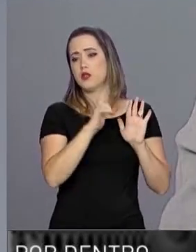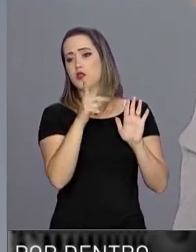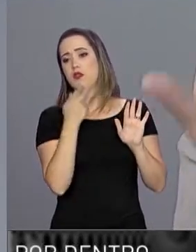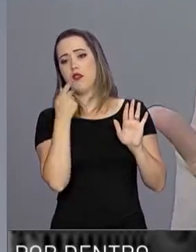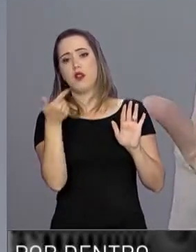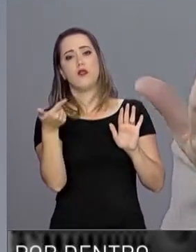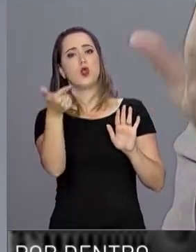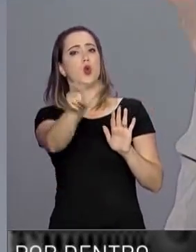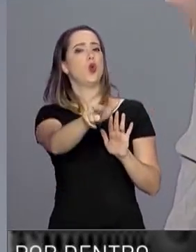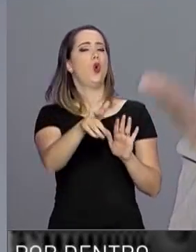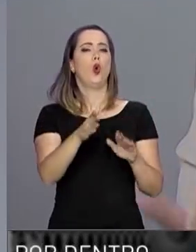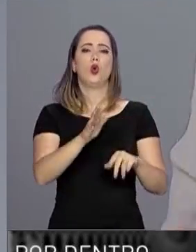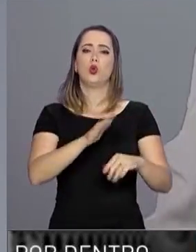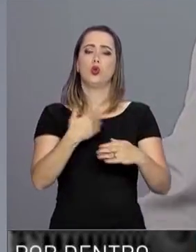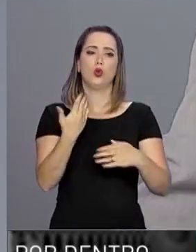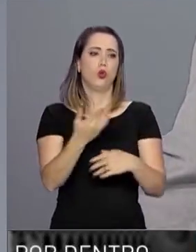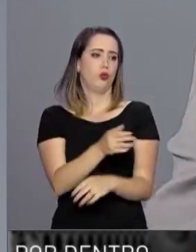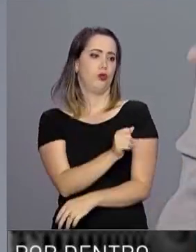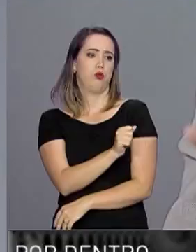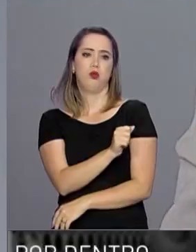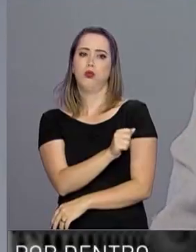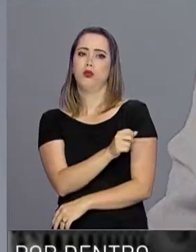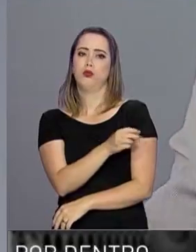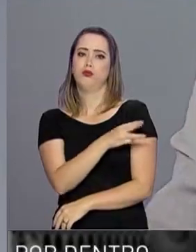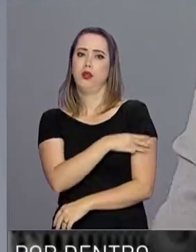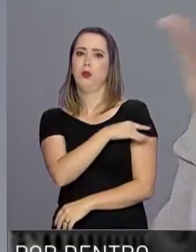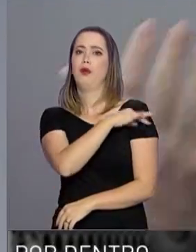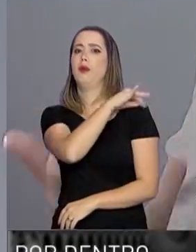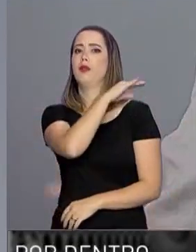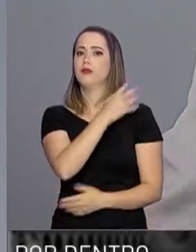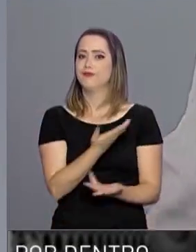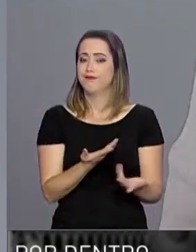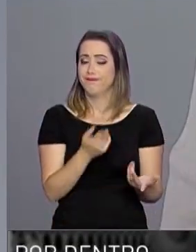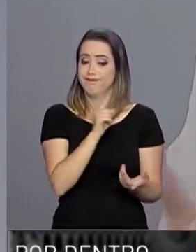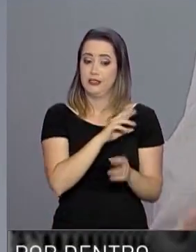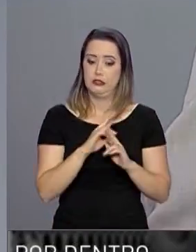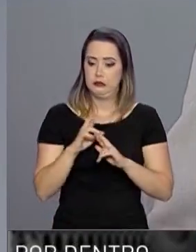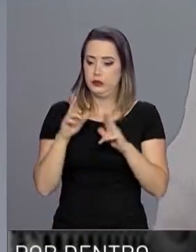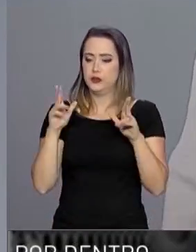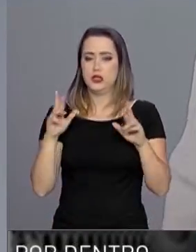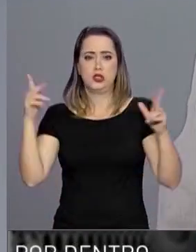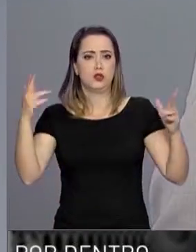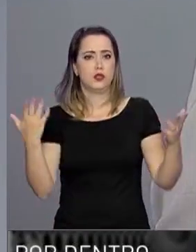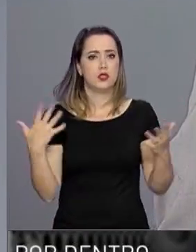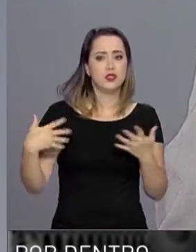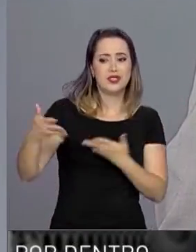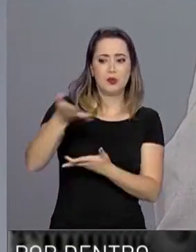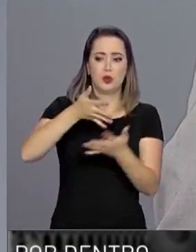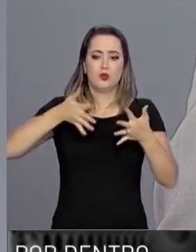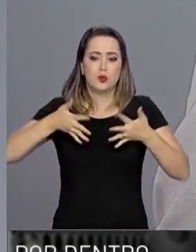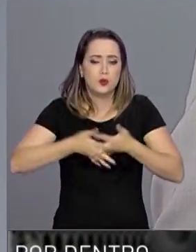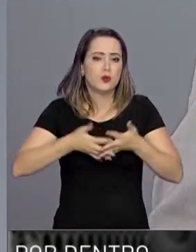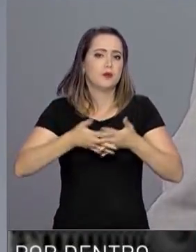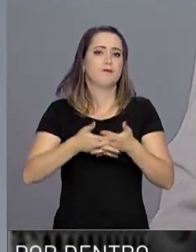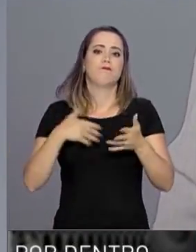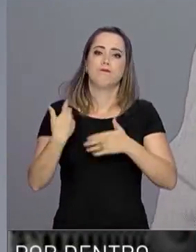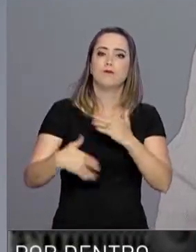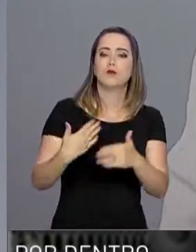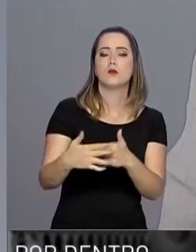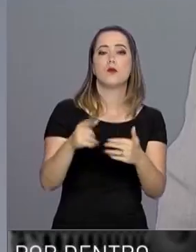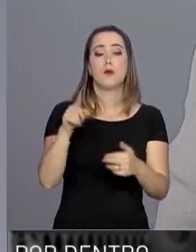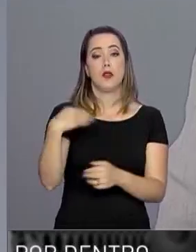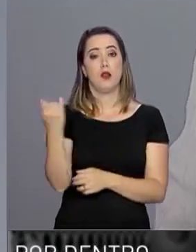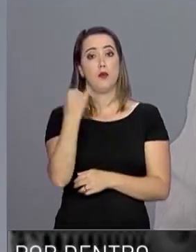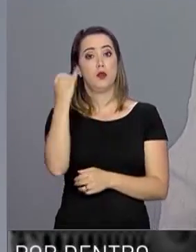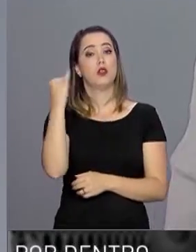falava em outra série. E aí a gente começa a ter diferenças que se misturam por aí. Então, a